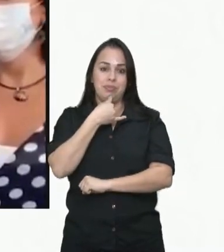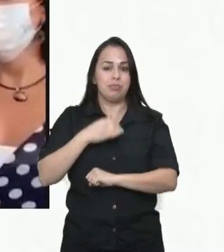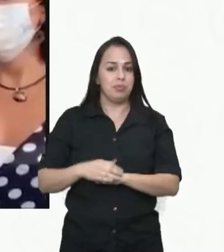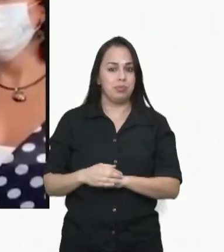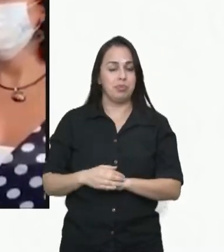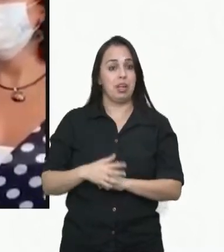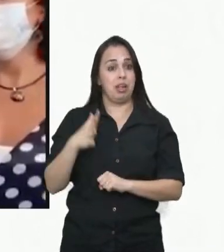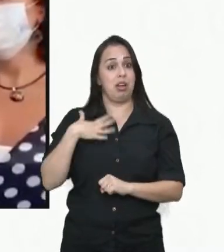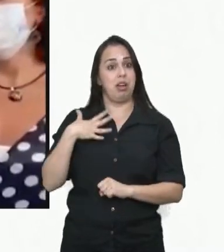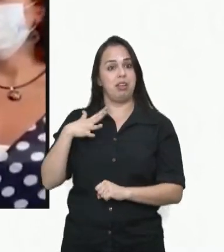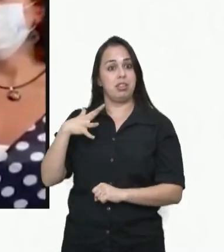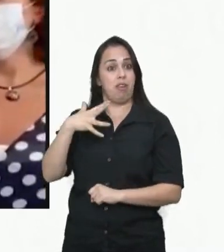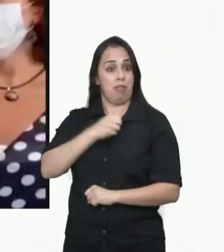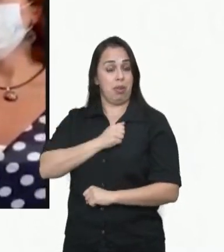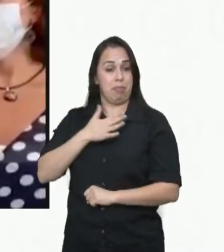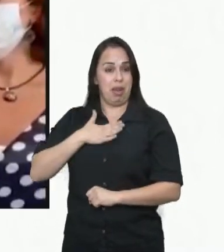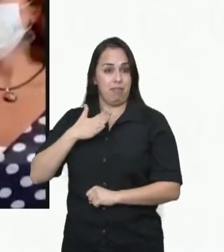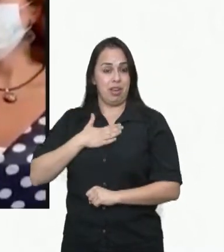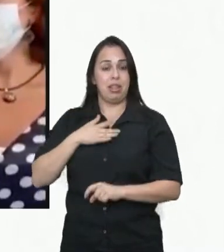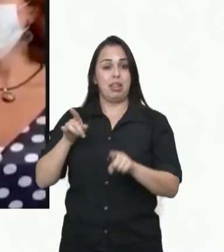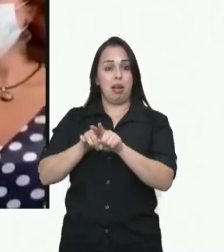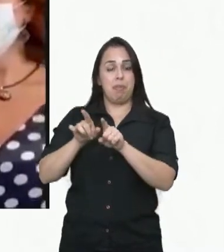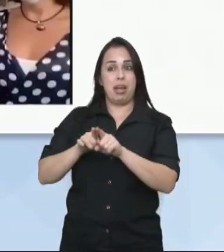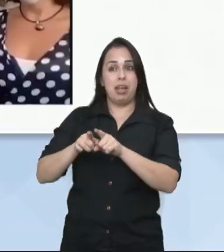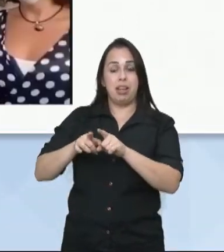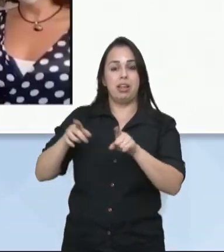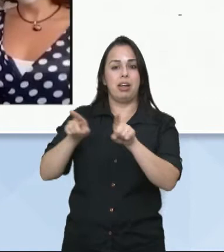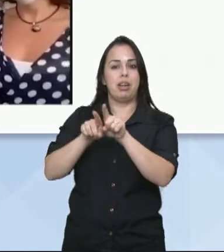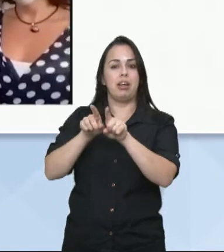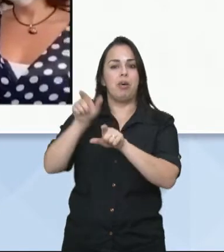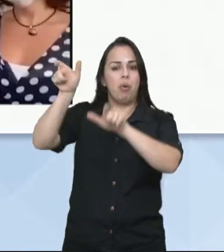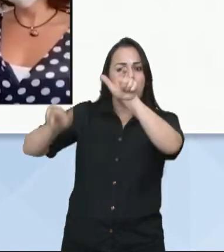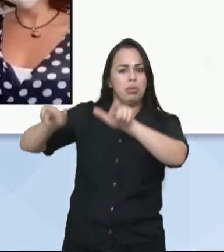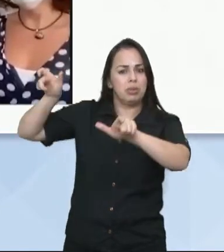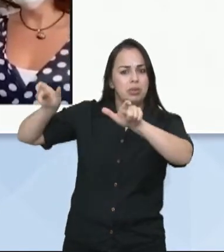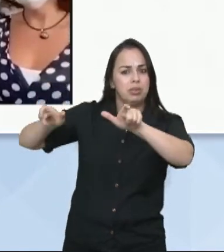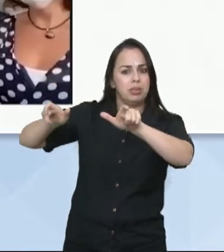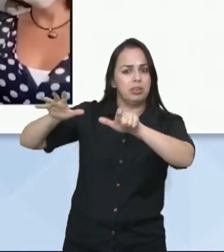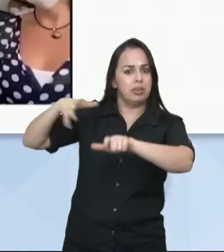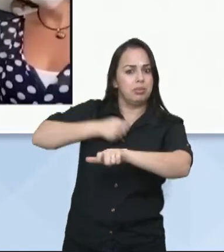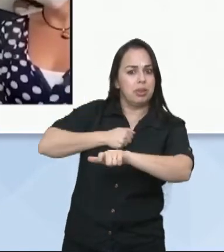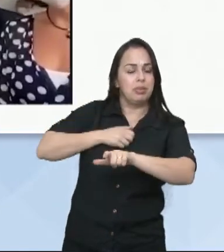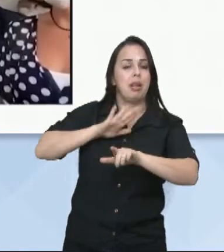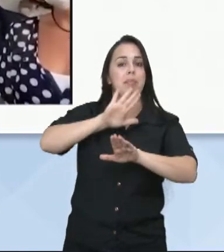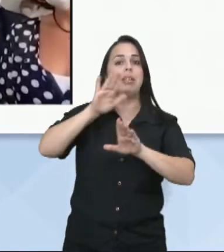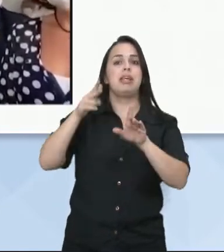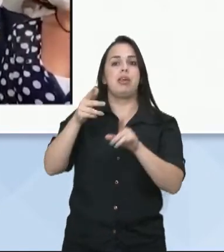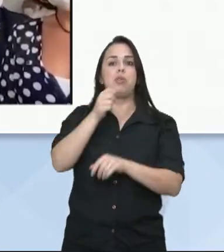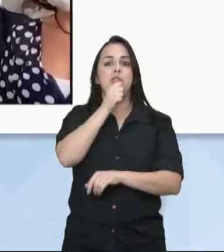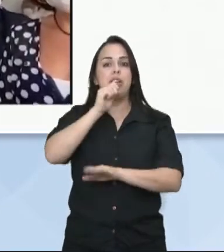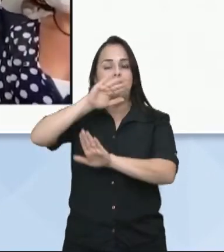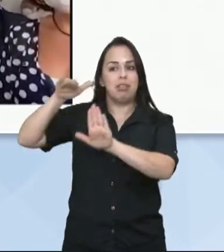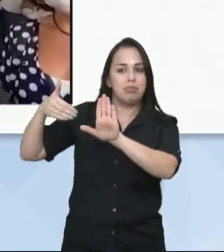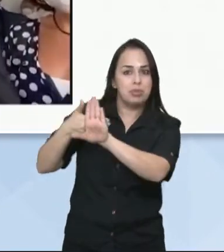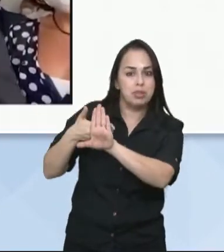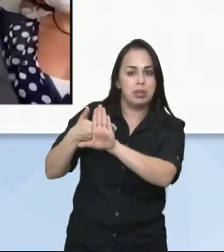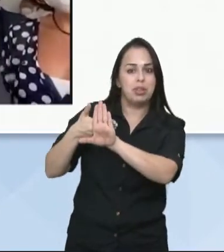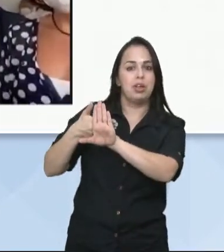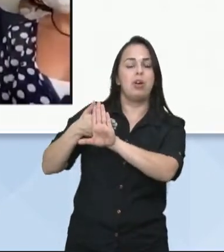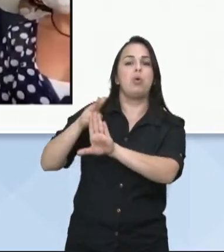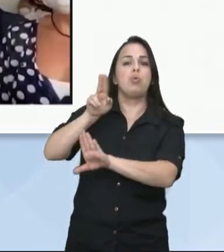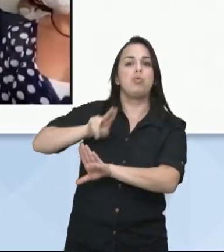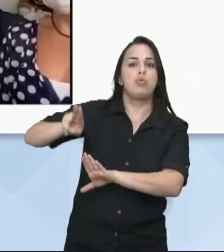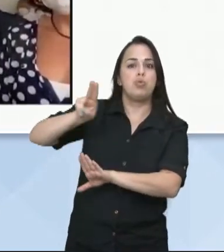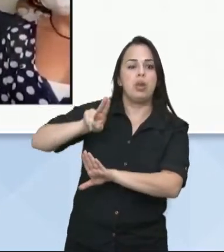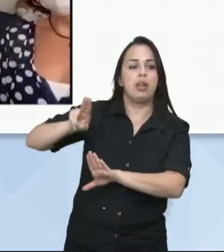salvou a minha vida, mais 200 pessoas no meu prédio. Muitos jornalistas falam comigo, reservadamente, que usaram hidrocloroquina, que